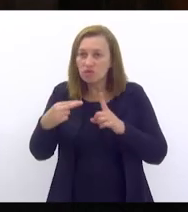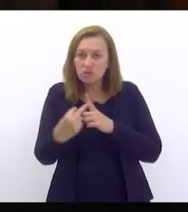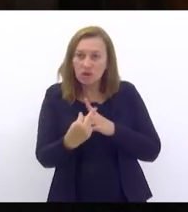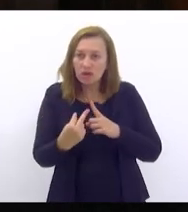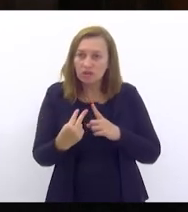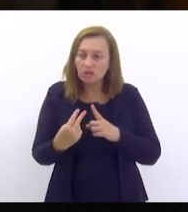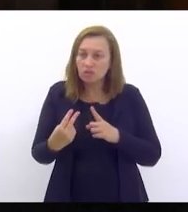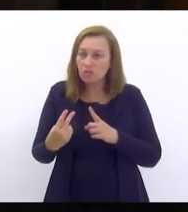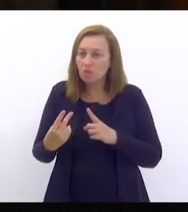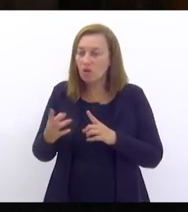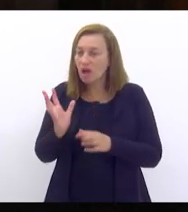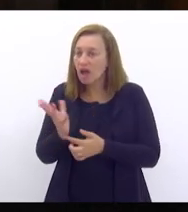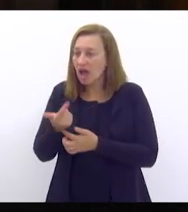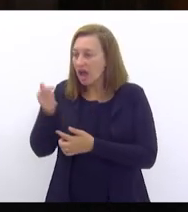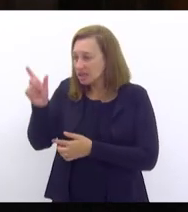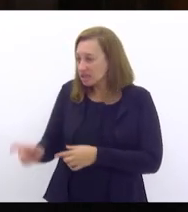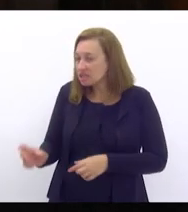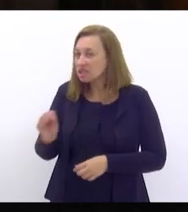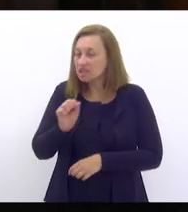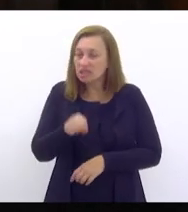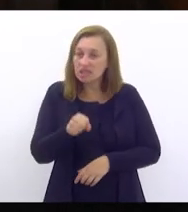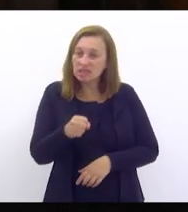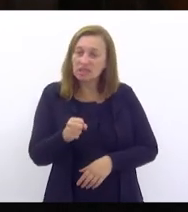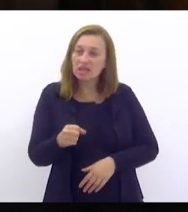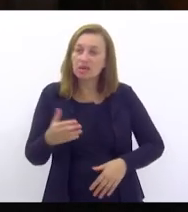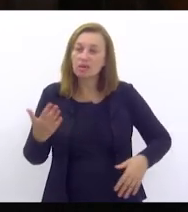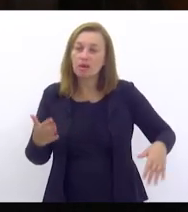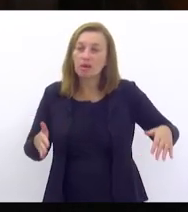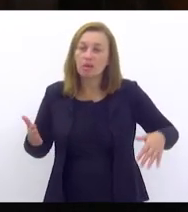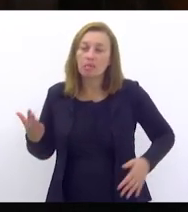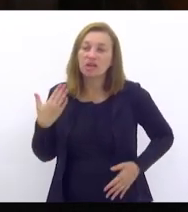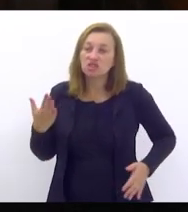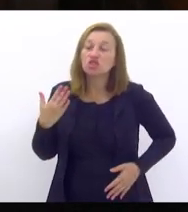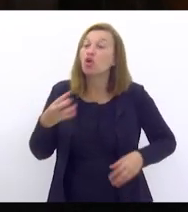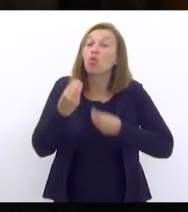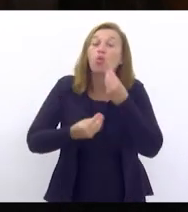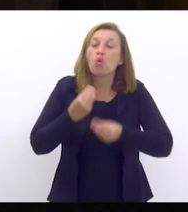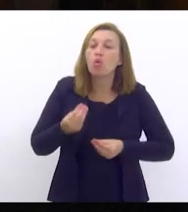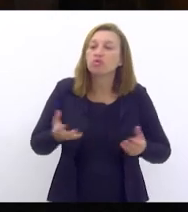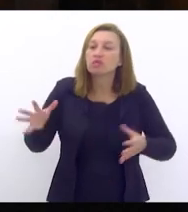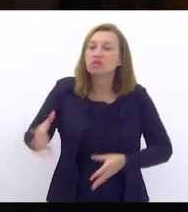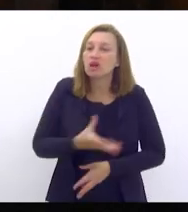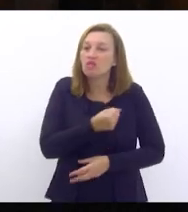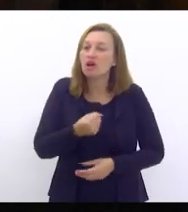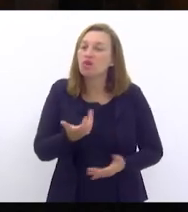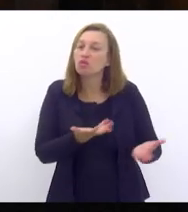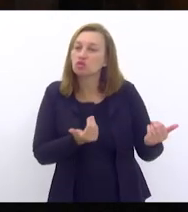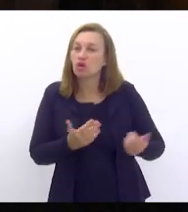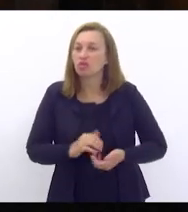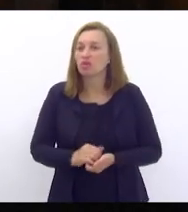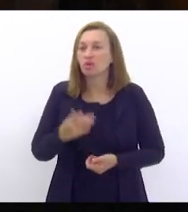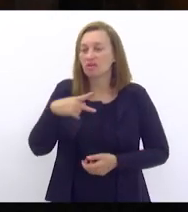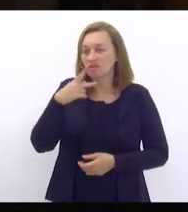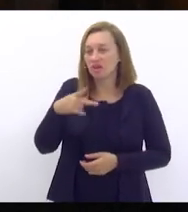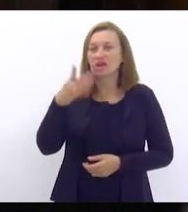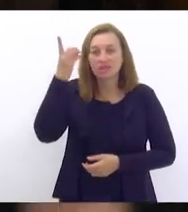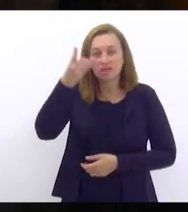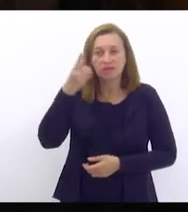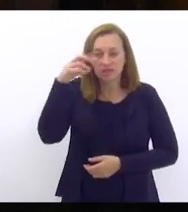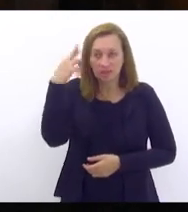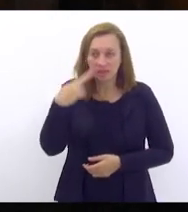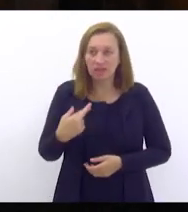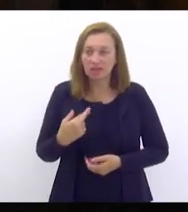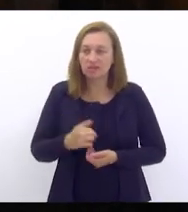como bandidos. E que, ou seja, como salvar a nossa juventude dessa forma? Com a palavra, a parte da deputada